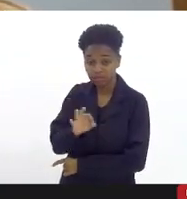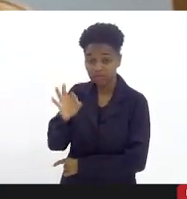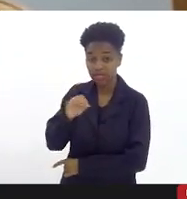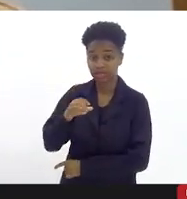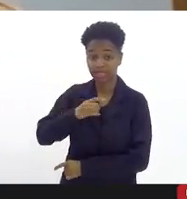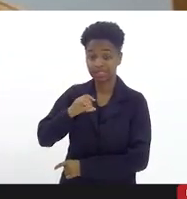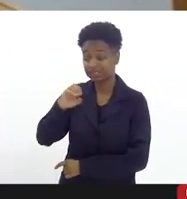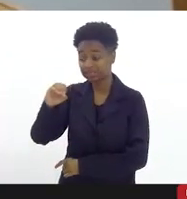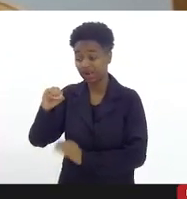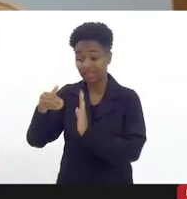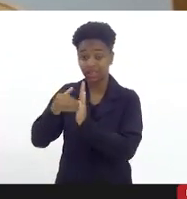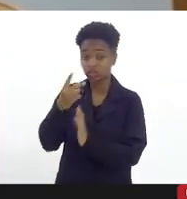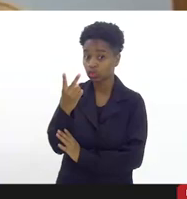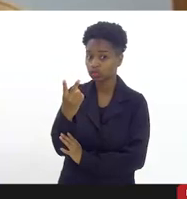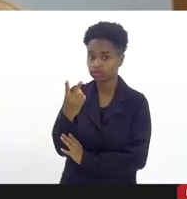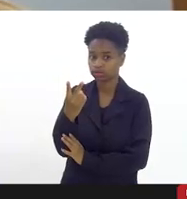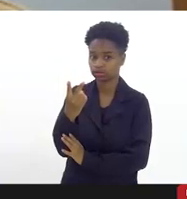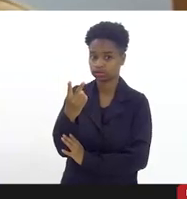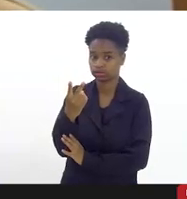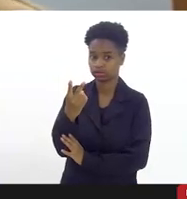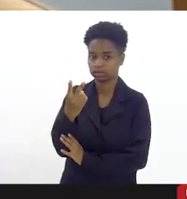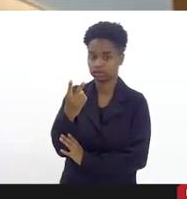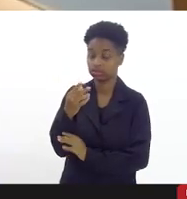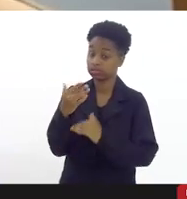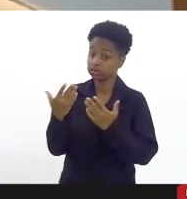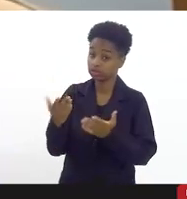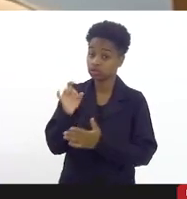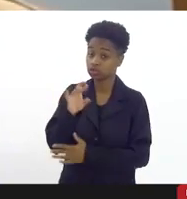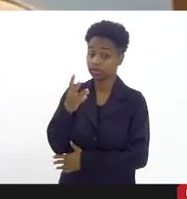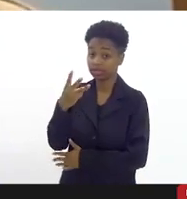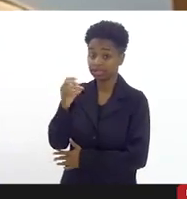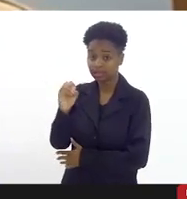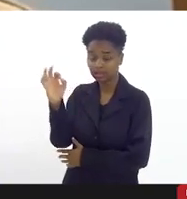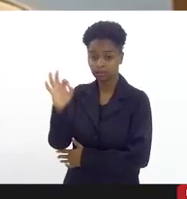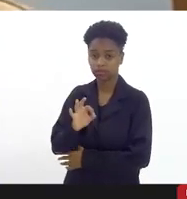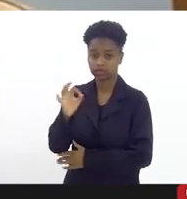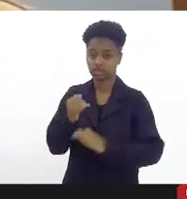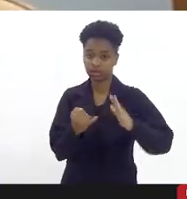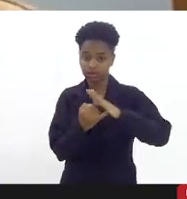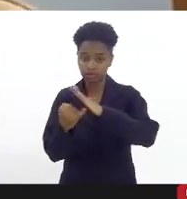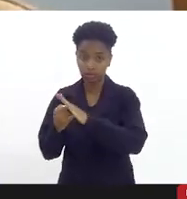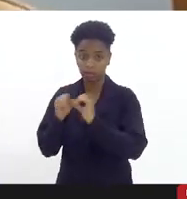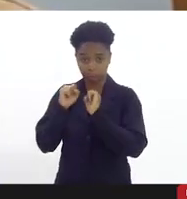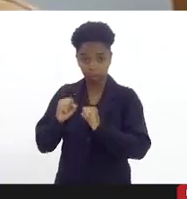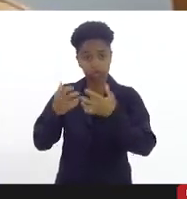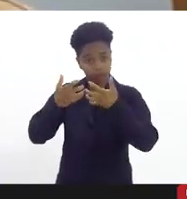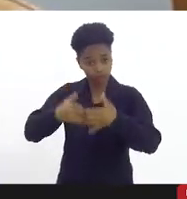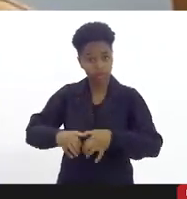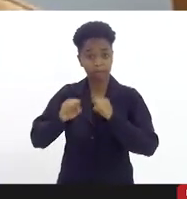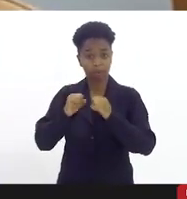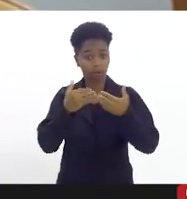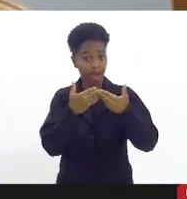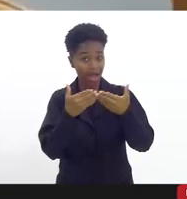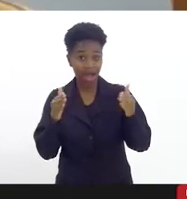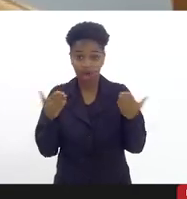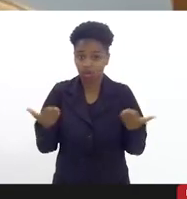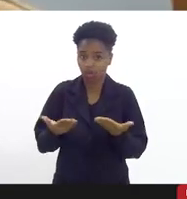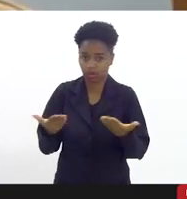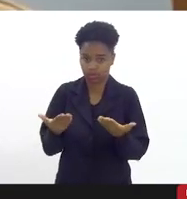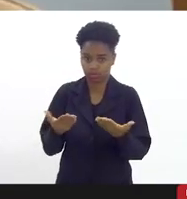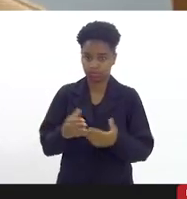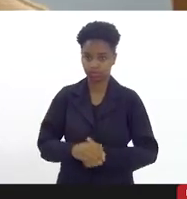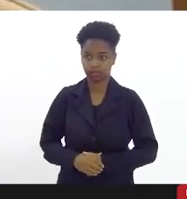entre 0 e 2 ou seja apenas 30% dessas instituições poderiam estar funcionando nesse exato momento